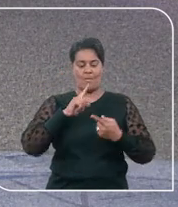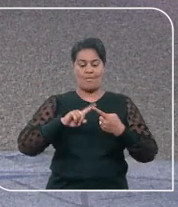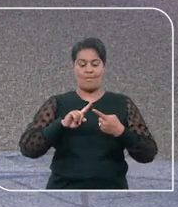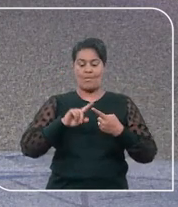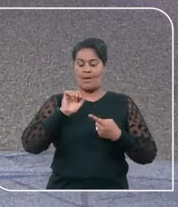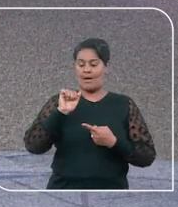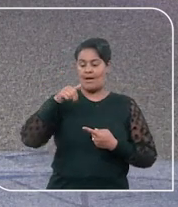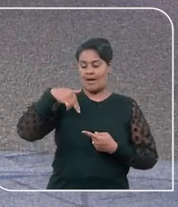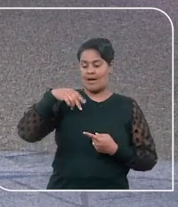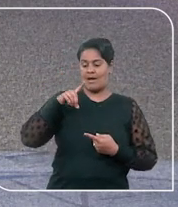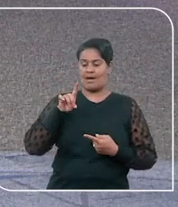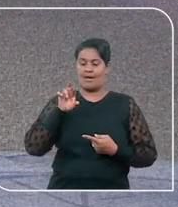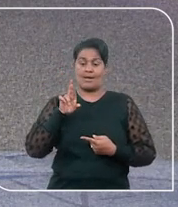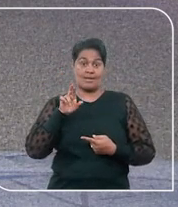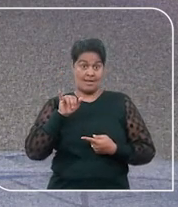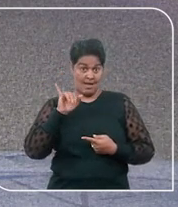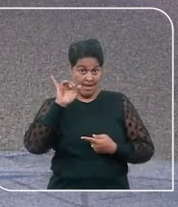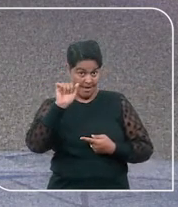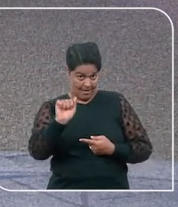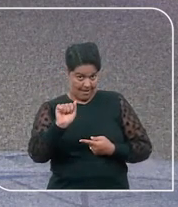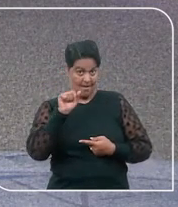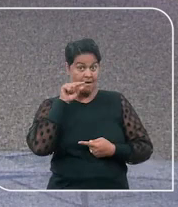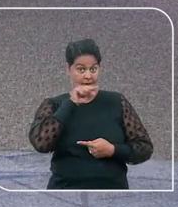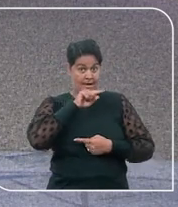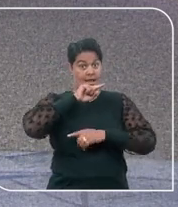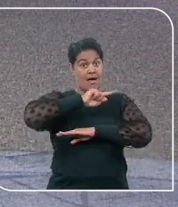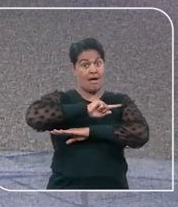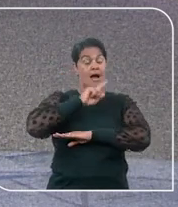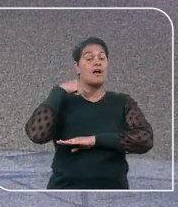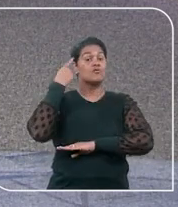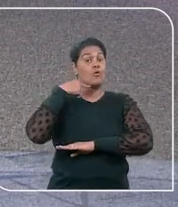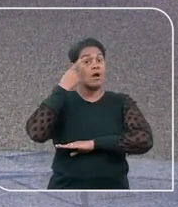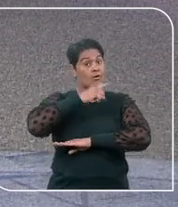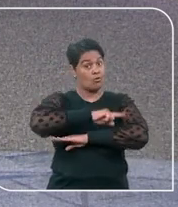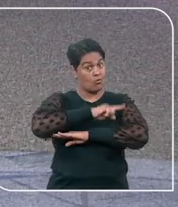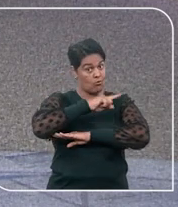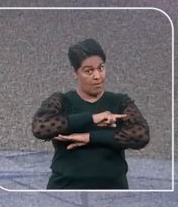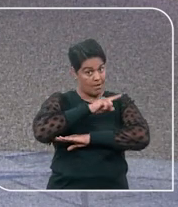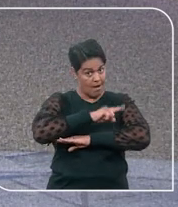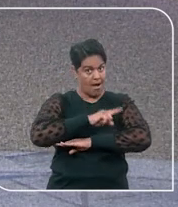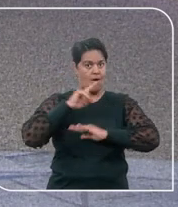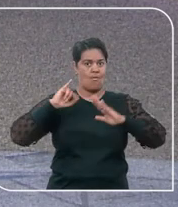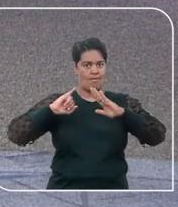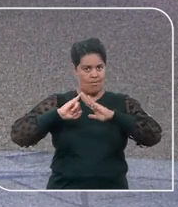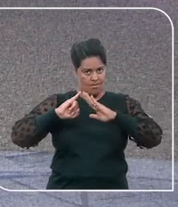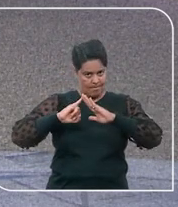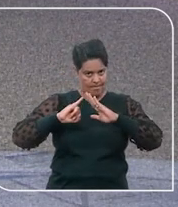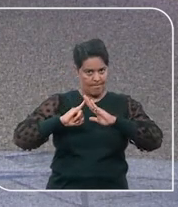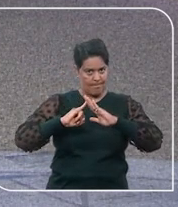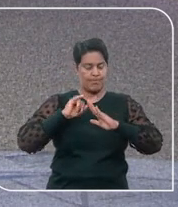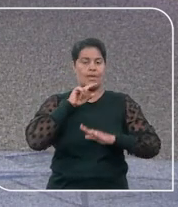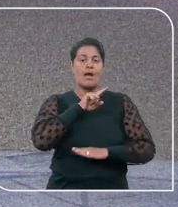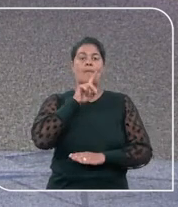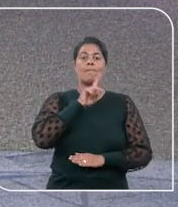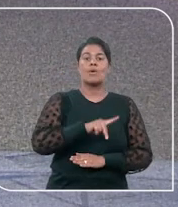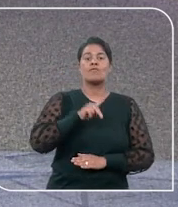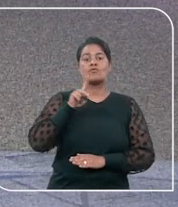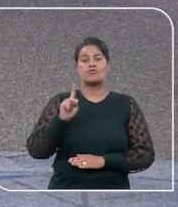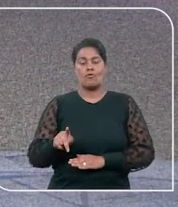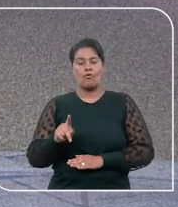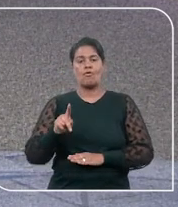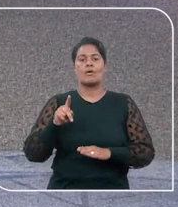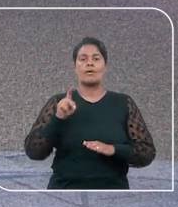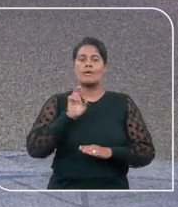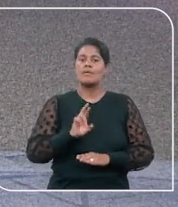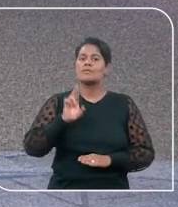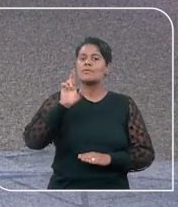ela que é advogada condominial e imobiliária há 17 anos, professora e mentora, líder da SEX, a comunidade Experts